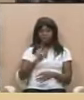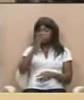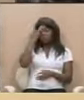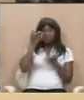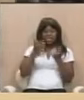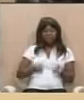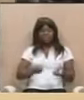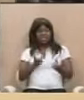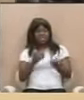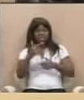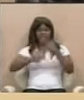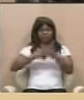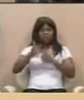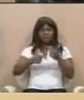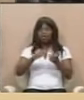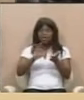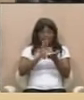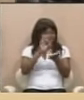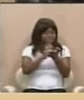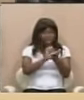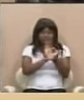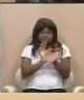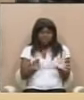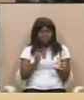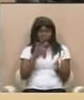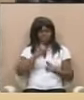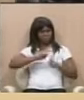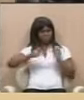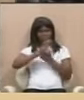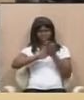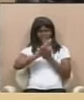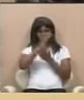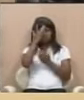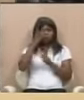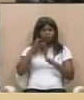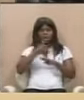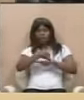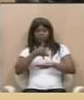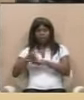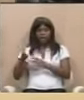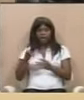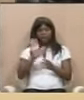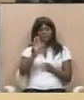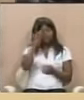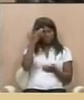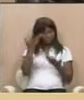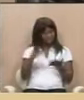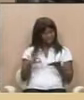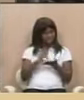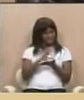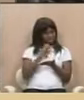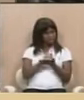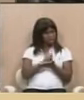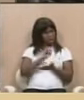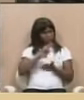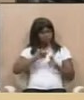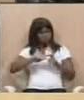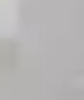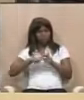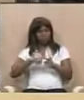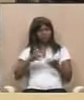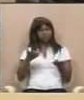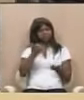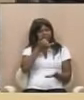ou vender o seu produto lá, cadastre-se. Ninguém está proibindo ninguém. Agora, quando a pessoa não quer se cadastrar ou tem problema,